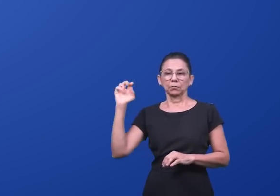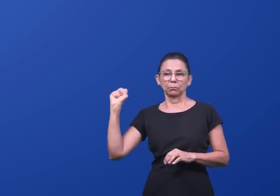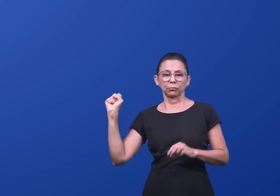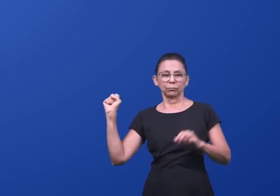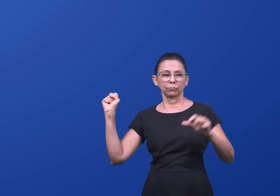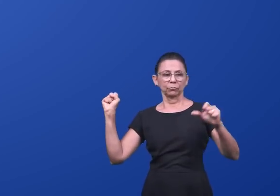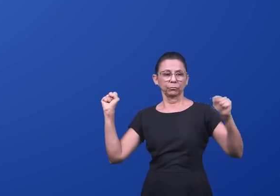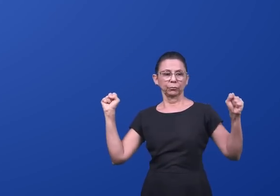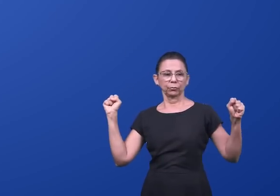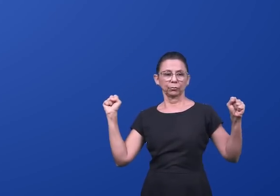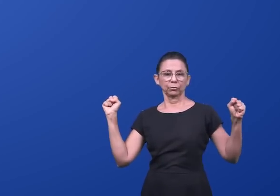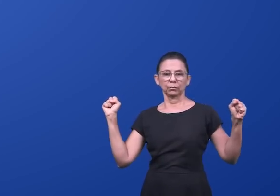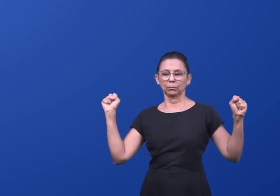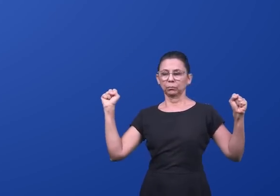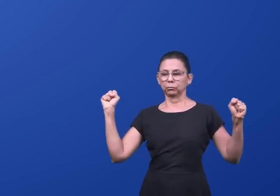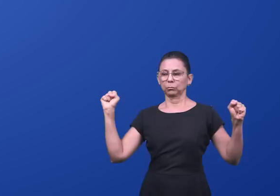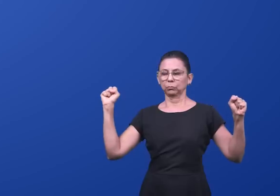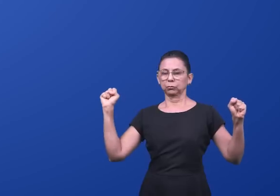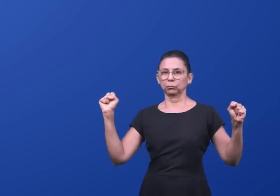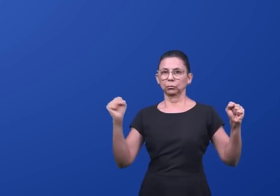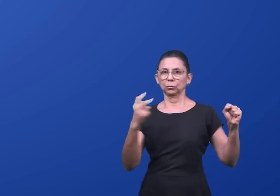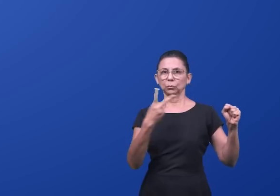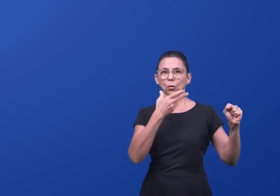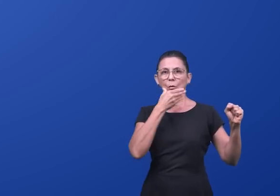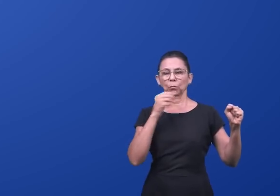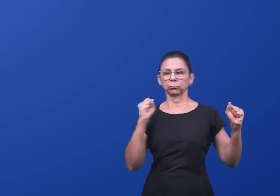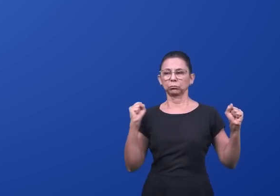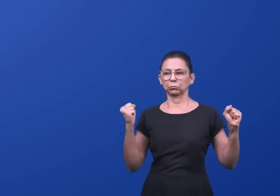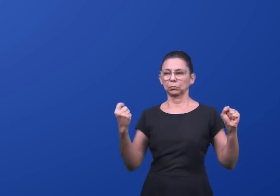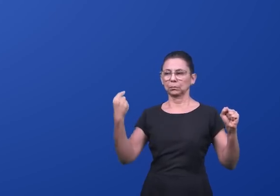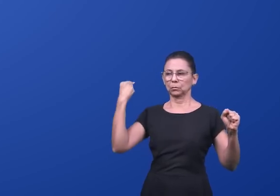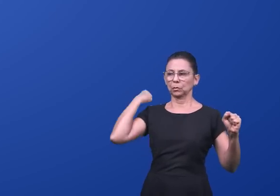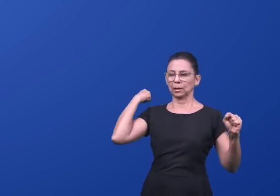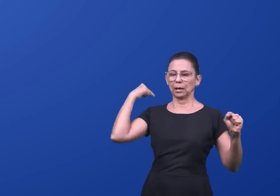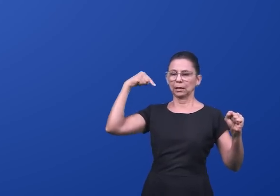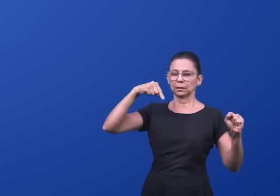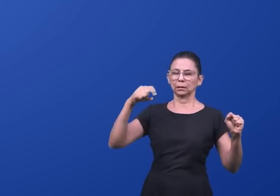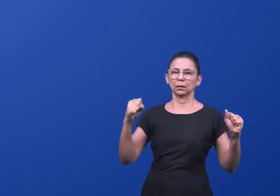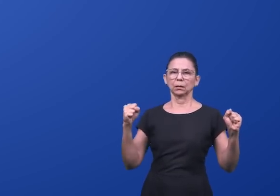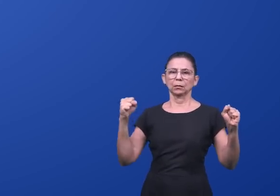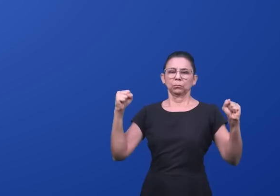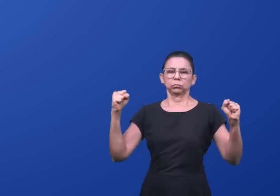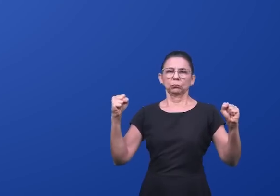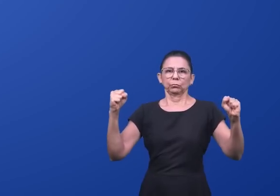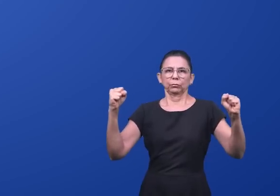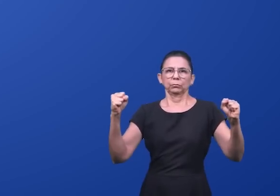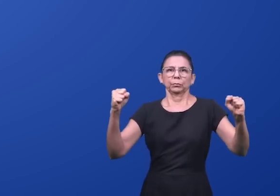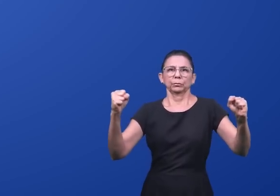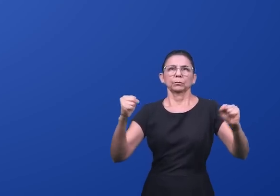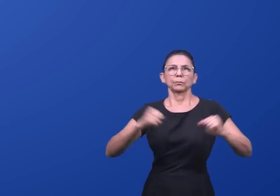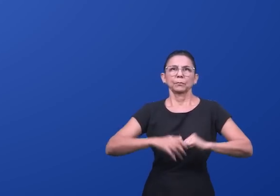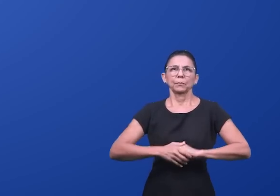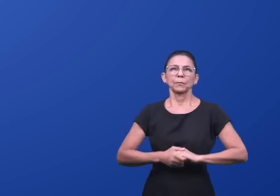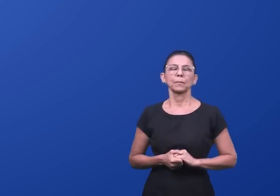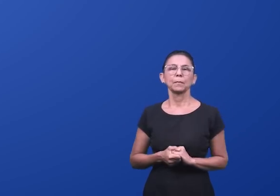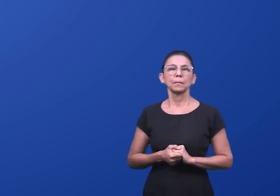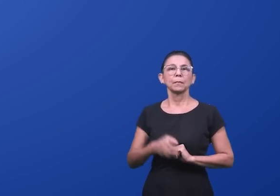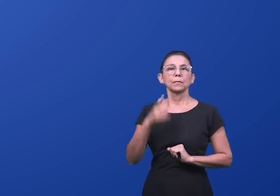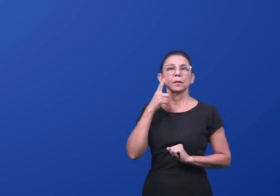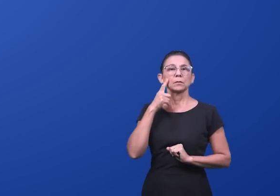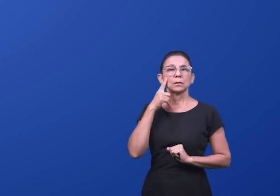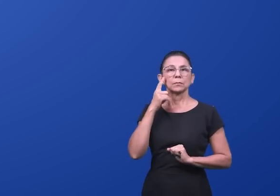uma personalidade importante. Haviam nela 2 varais e era conduzida por 2